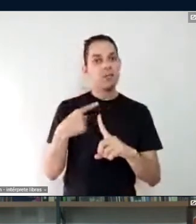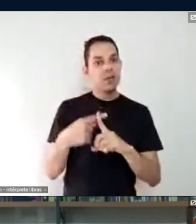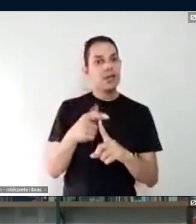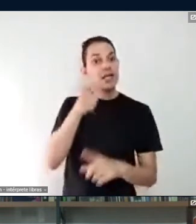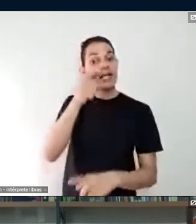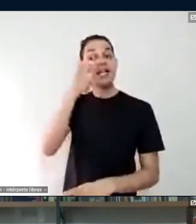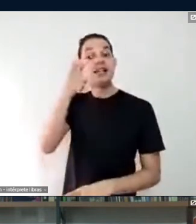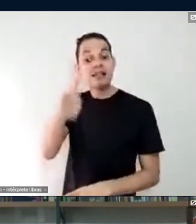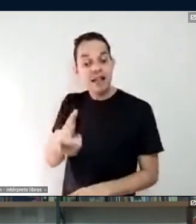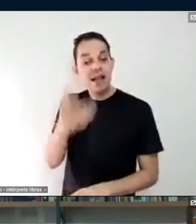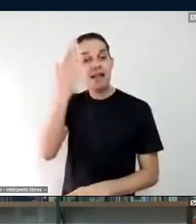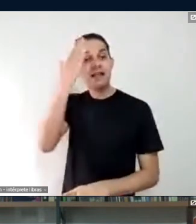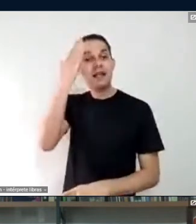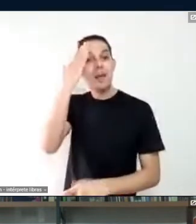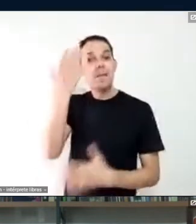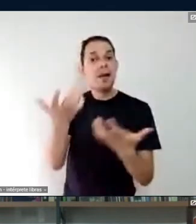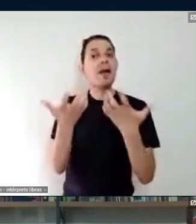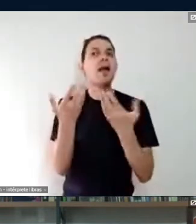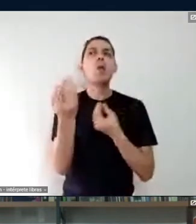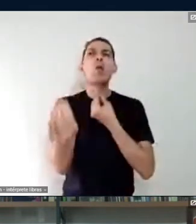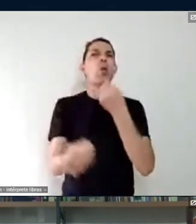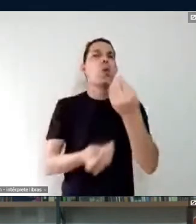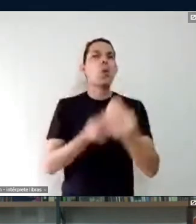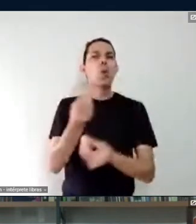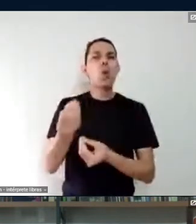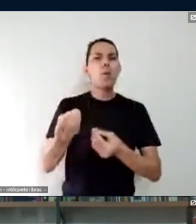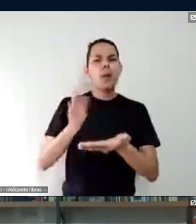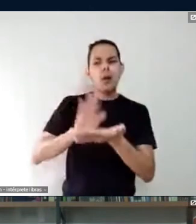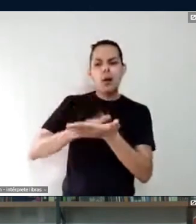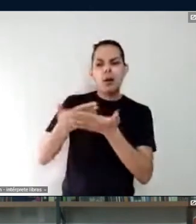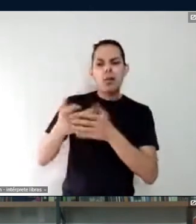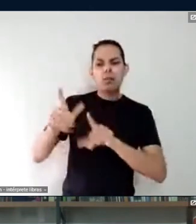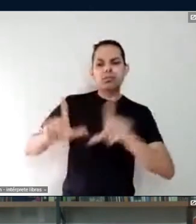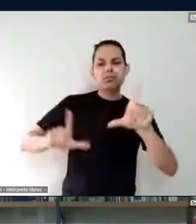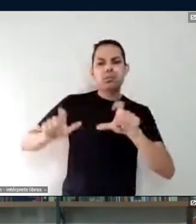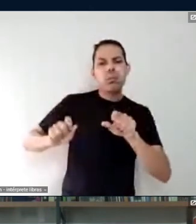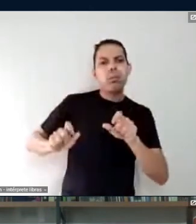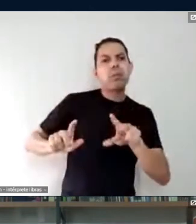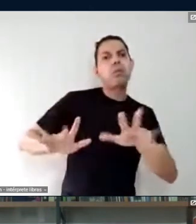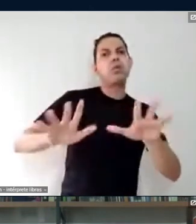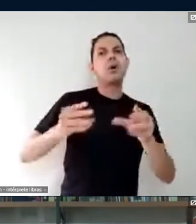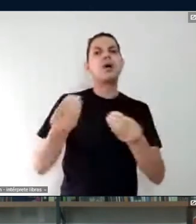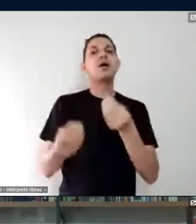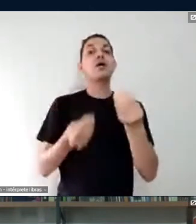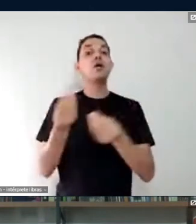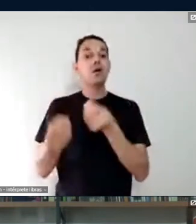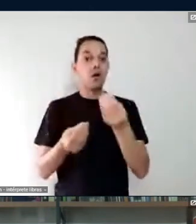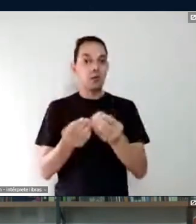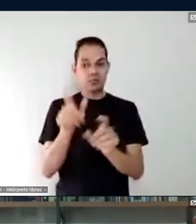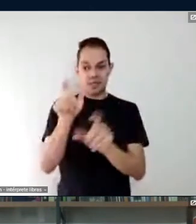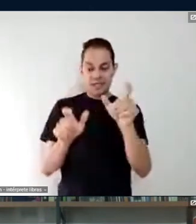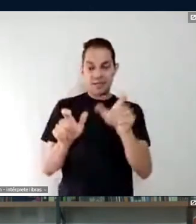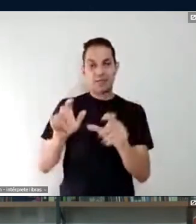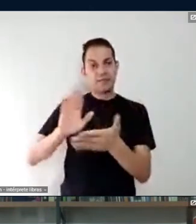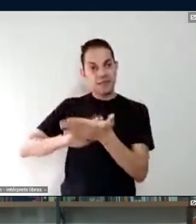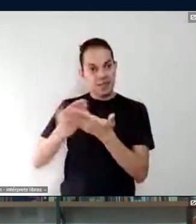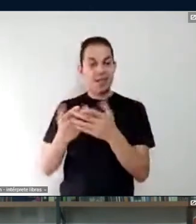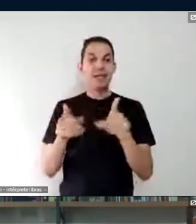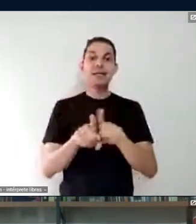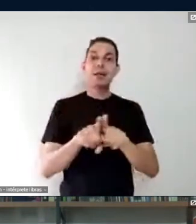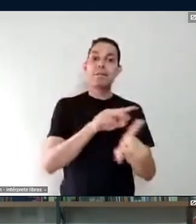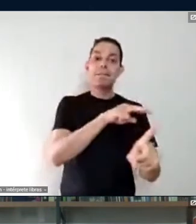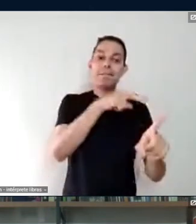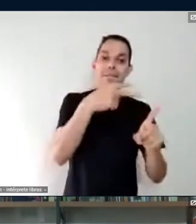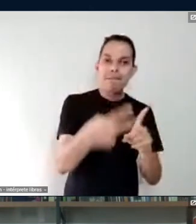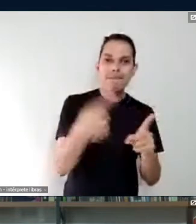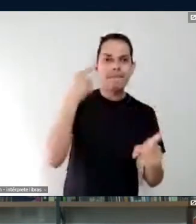saber como que a repercussão do trabalho ocorre, né? Não só na perspectiva dos intérpretes, mas também na dos surdos. Então, comecei